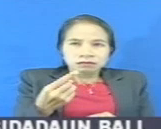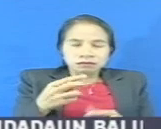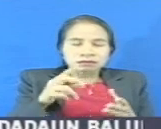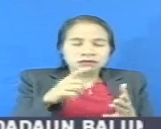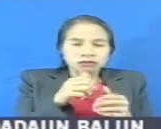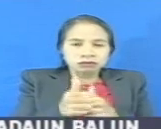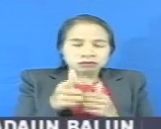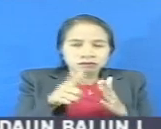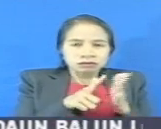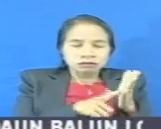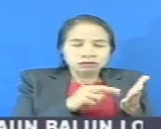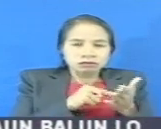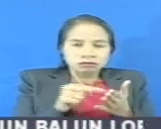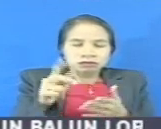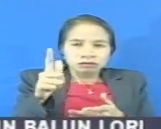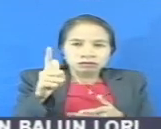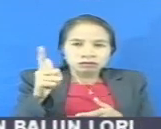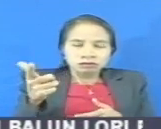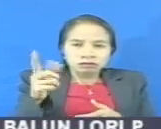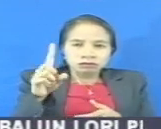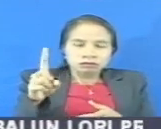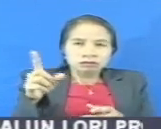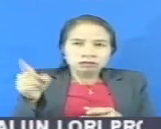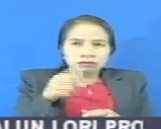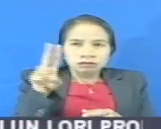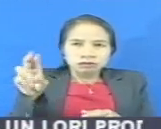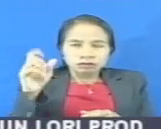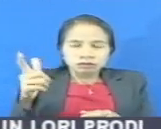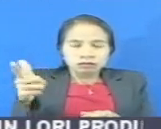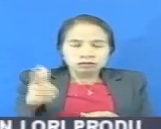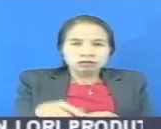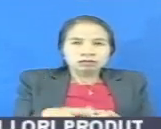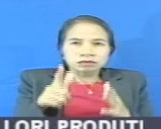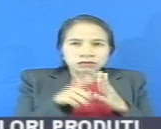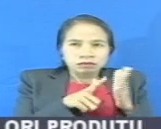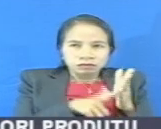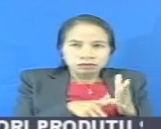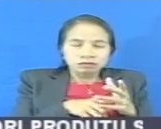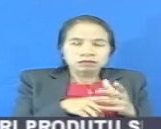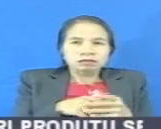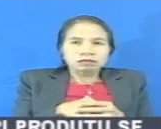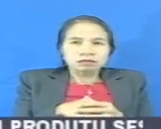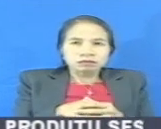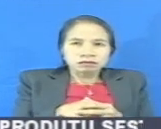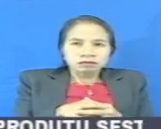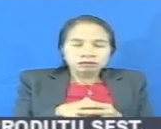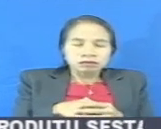número Ronulo Resinida barra Rihun Rua Ruanulo. Decreto ne aceita, não? O decreto do presidente, o decreto do